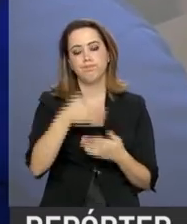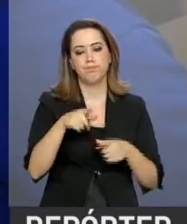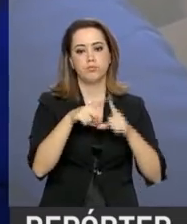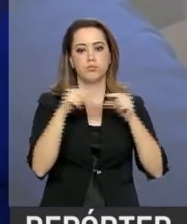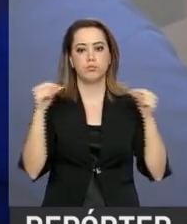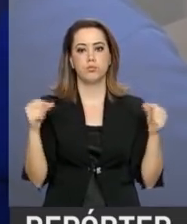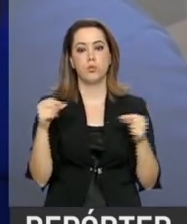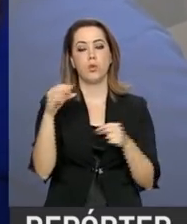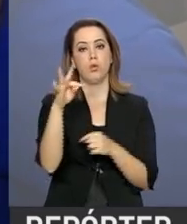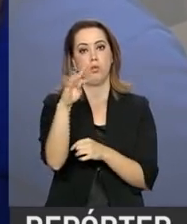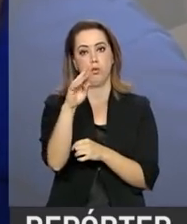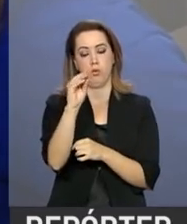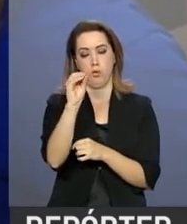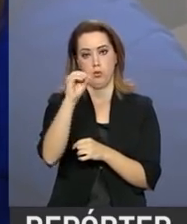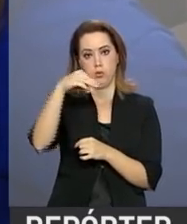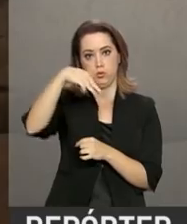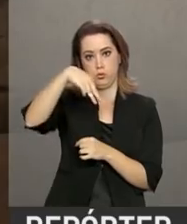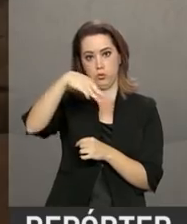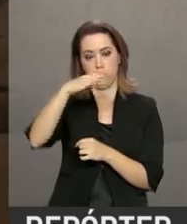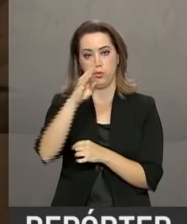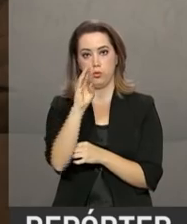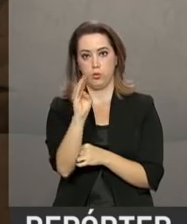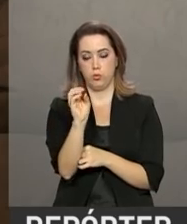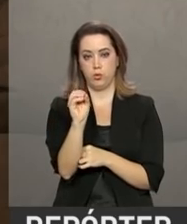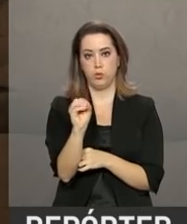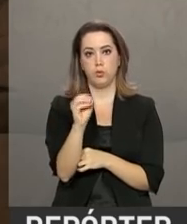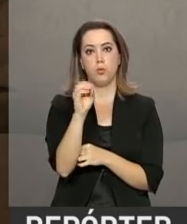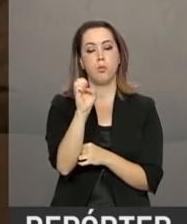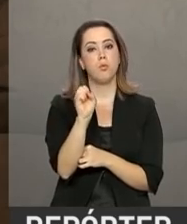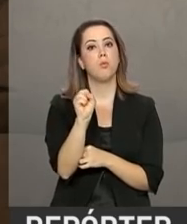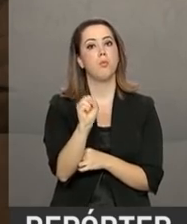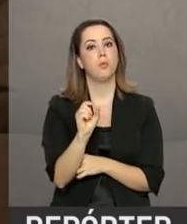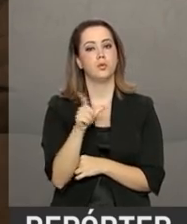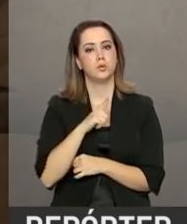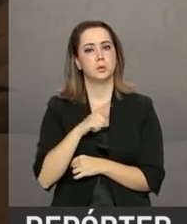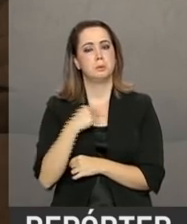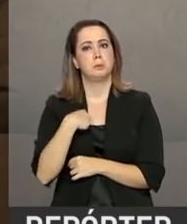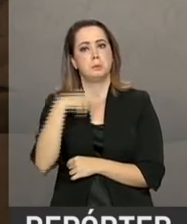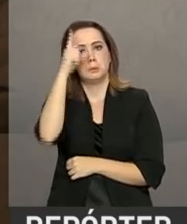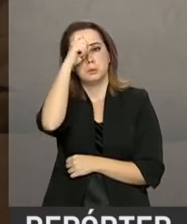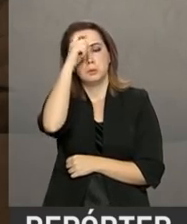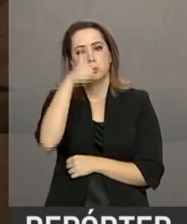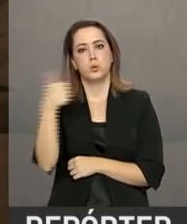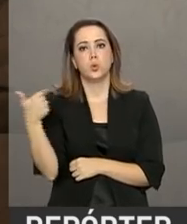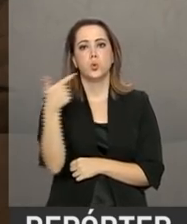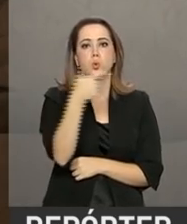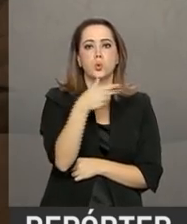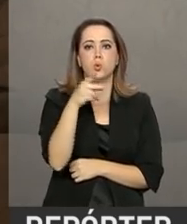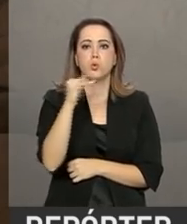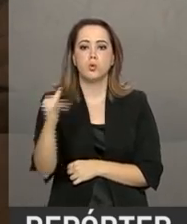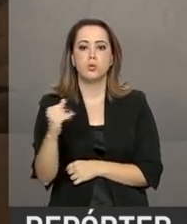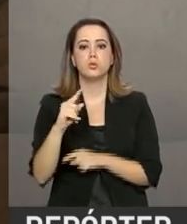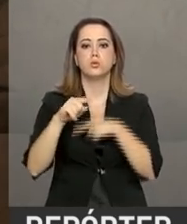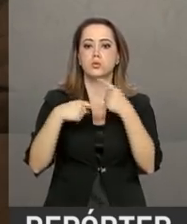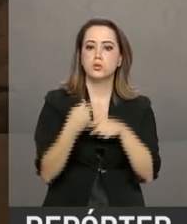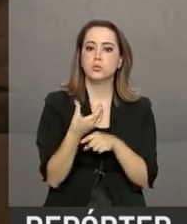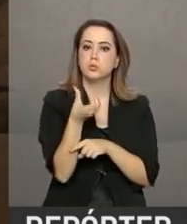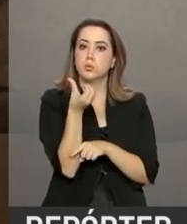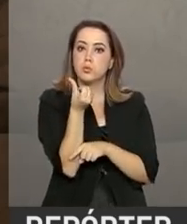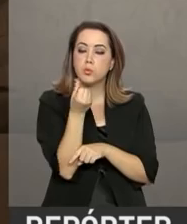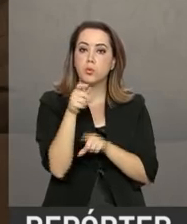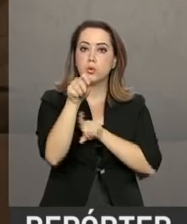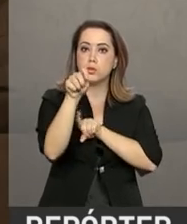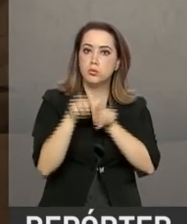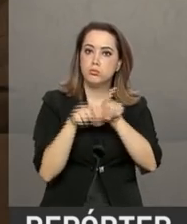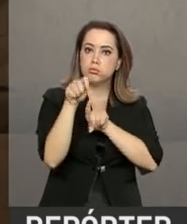Brasília com trombose venosa cerebral fiquei no hospital 12 dias saí e fiquei em tratamento por mais se meses